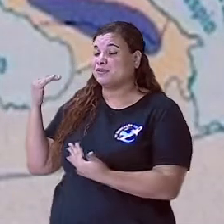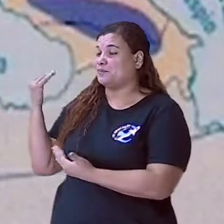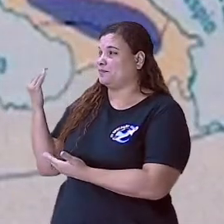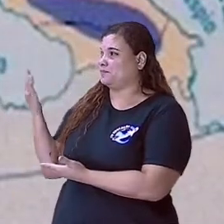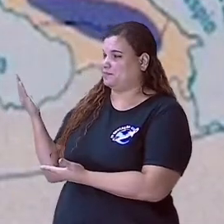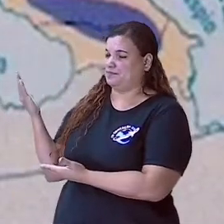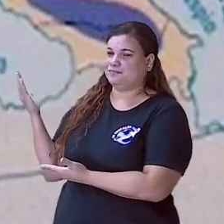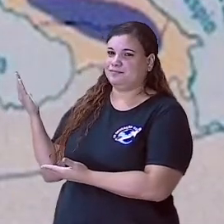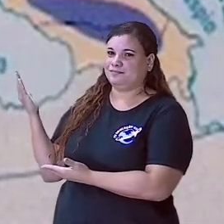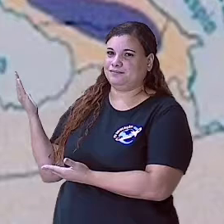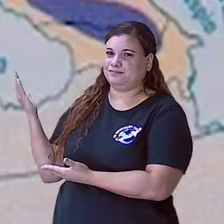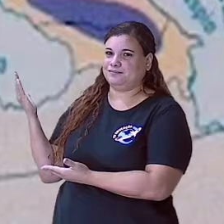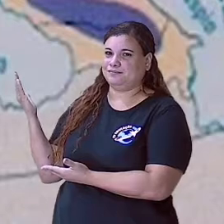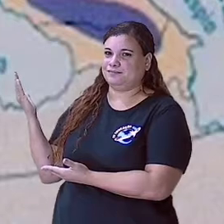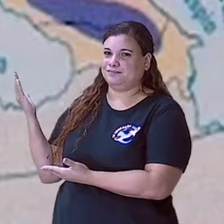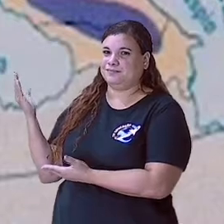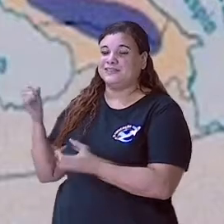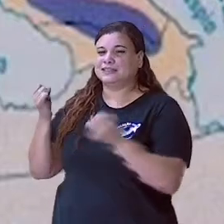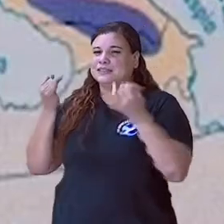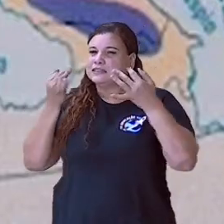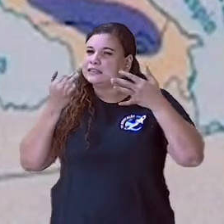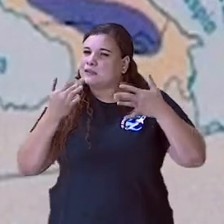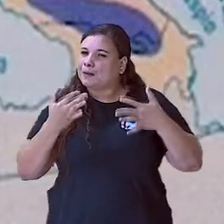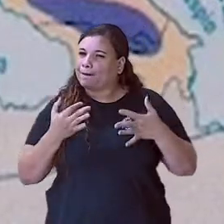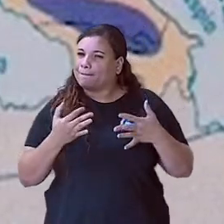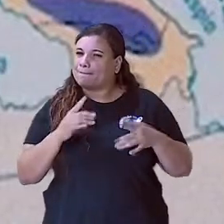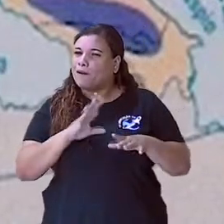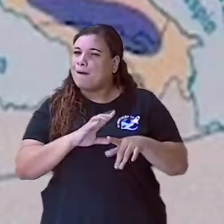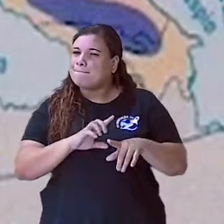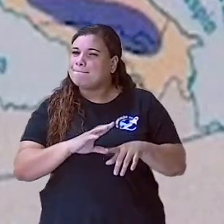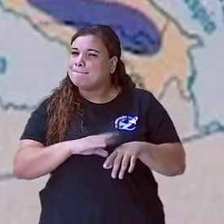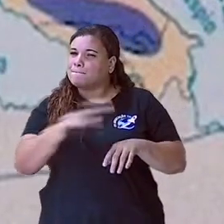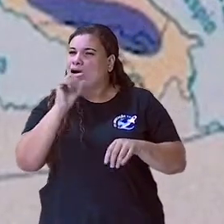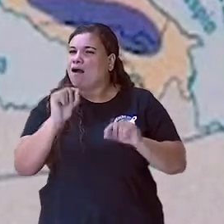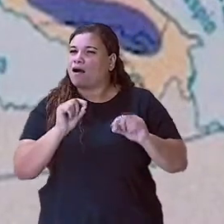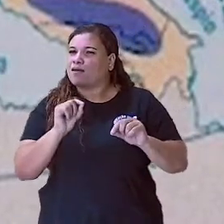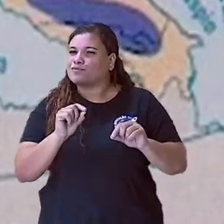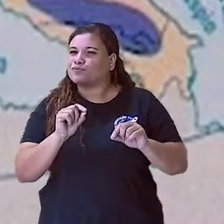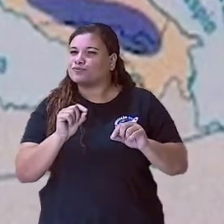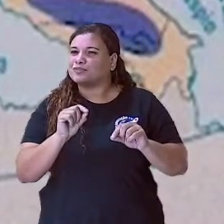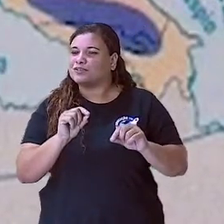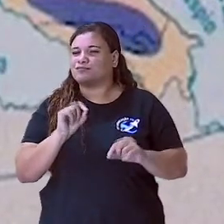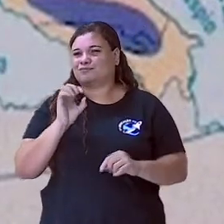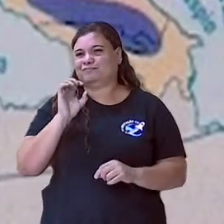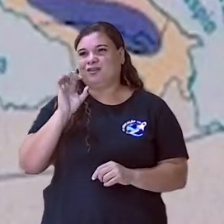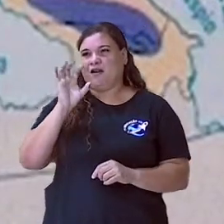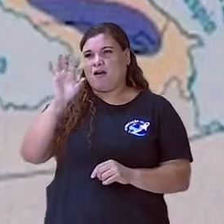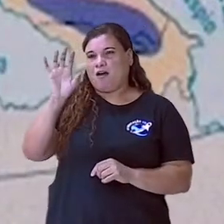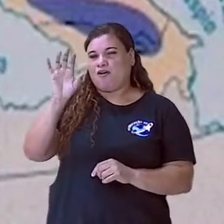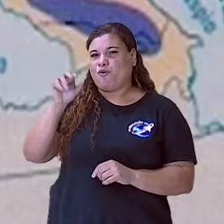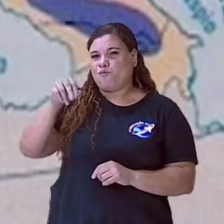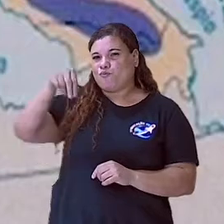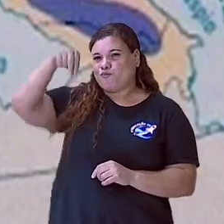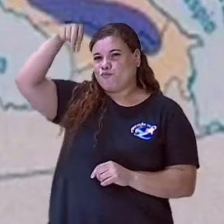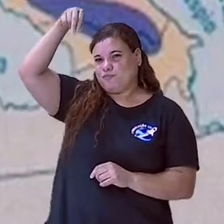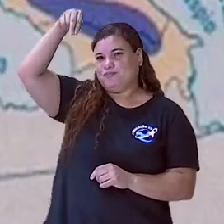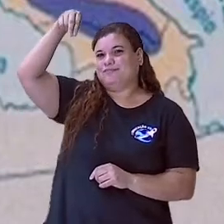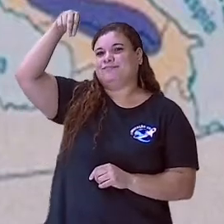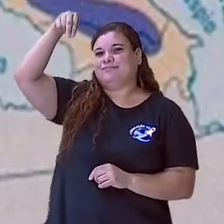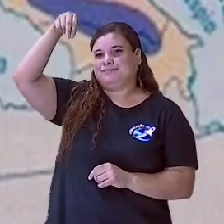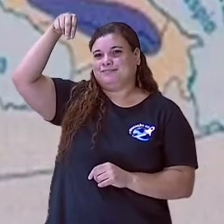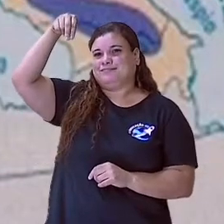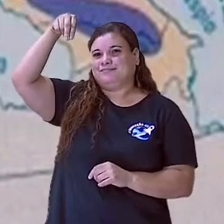falar agora mais da região norte. Ok? Nós vamos ver o clima